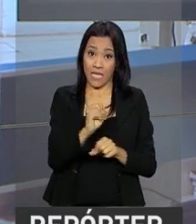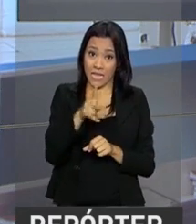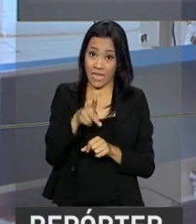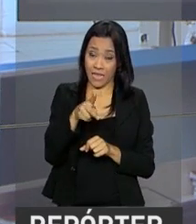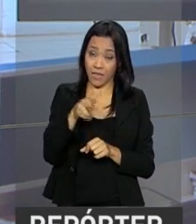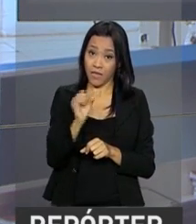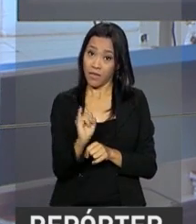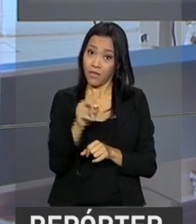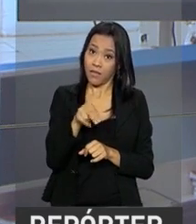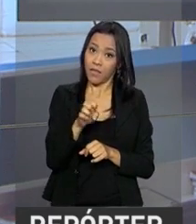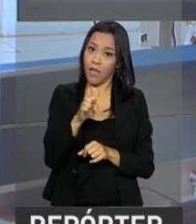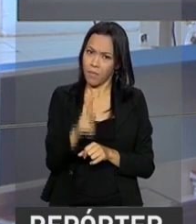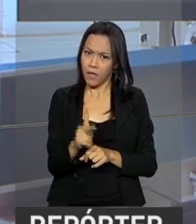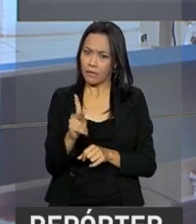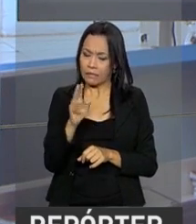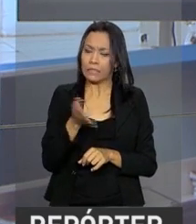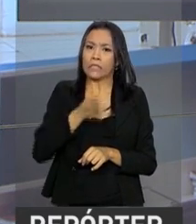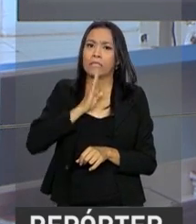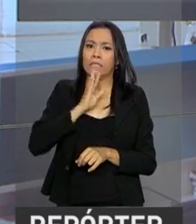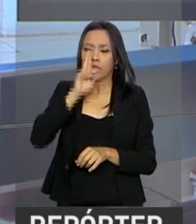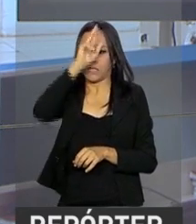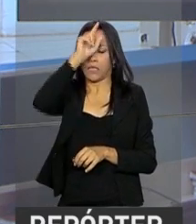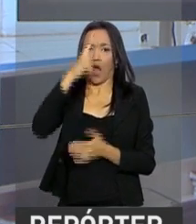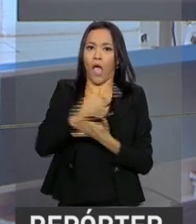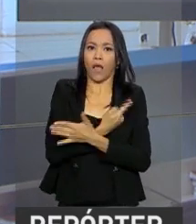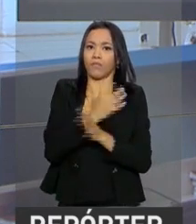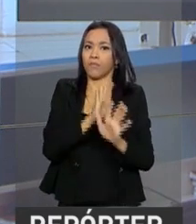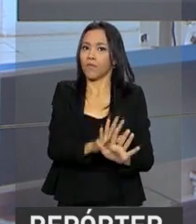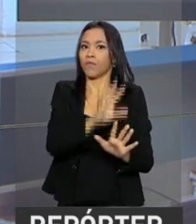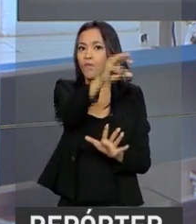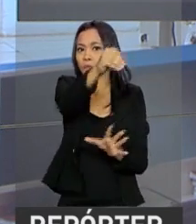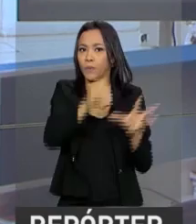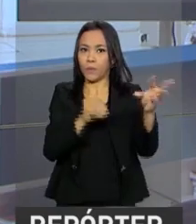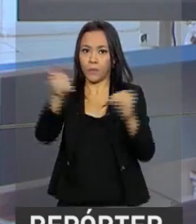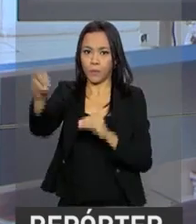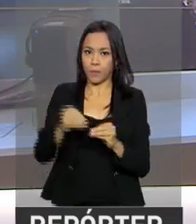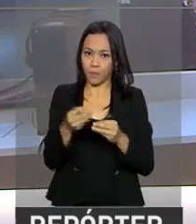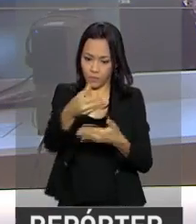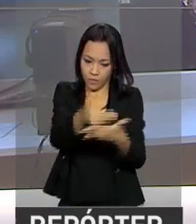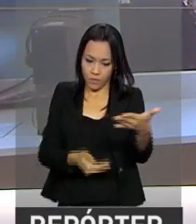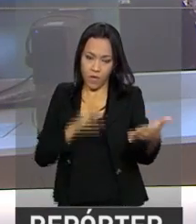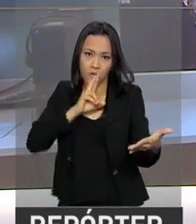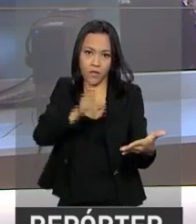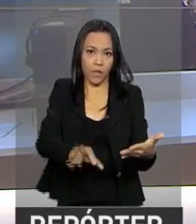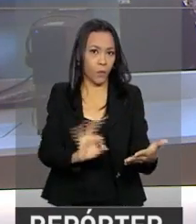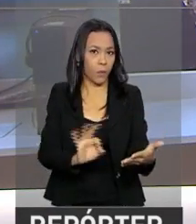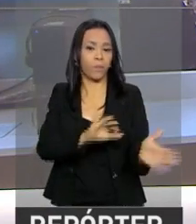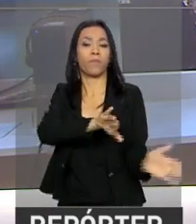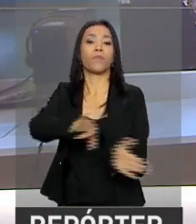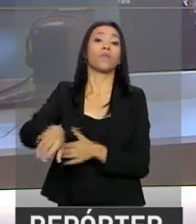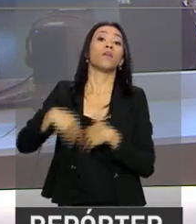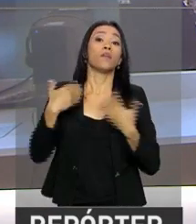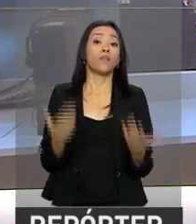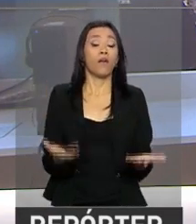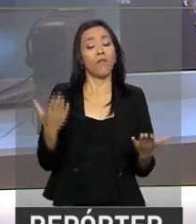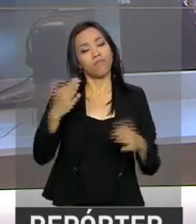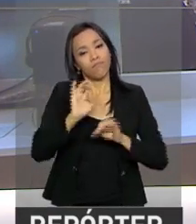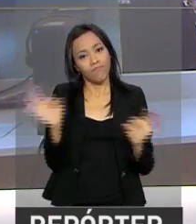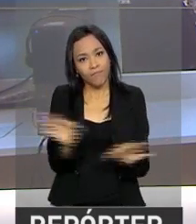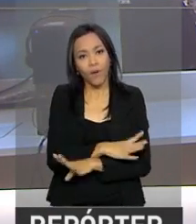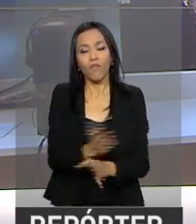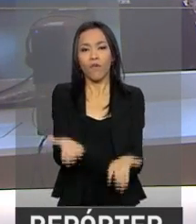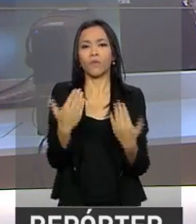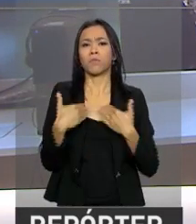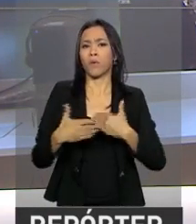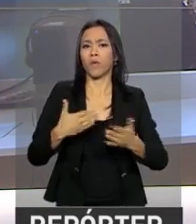erro por isso os institutos federais não foram incluídos nos resultados ea gente fica por aqui voltamos a qualquer momento com